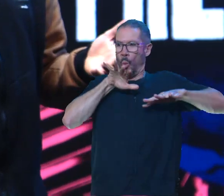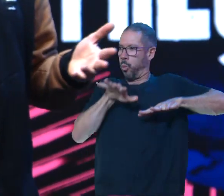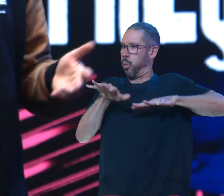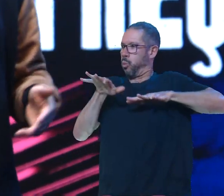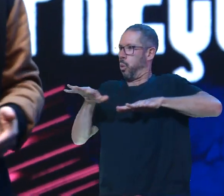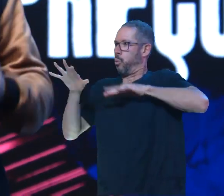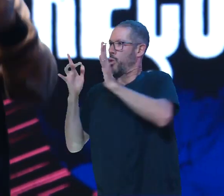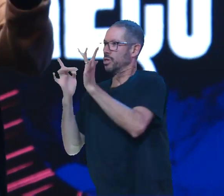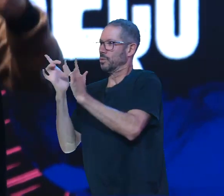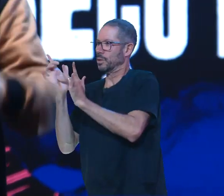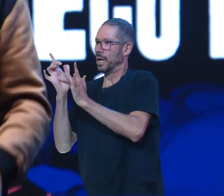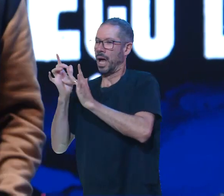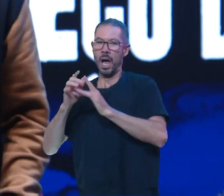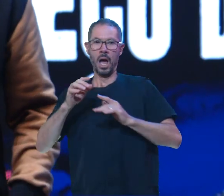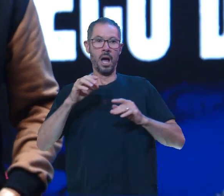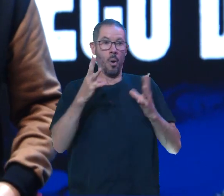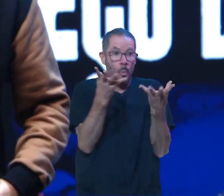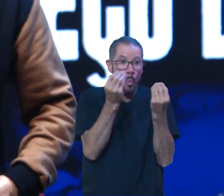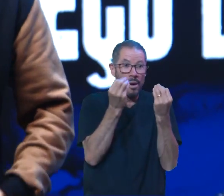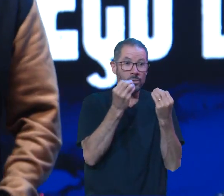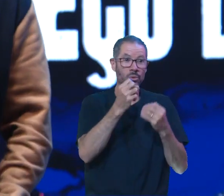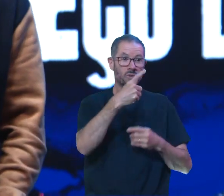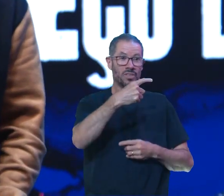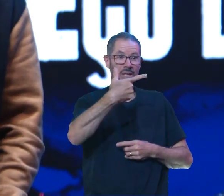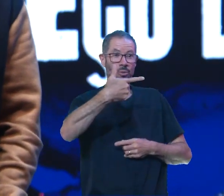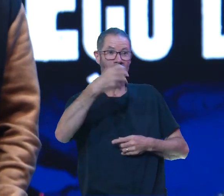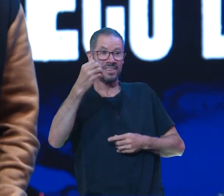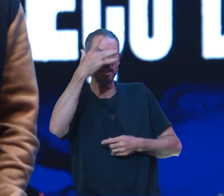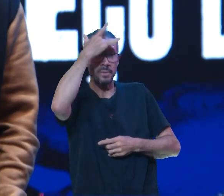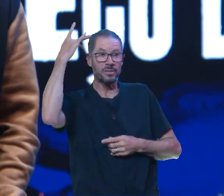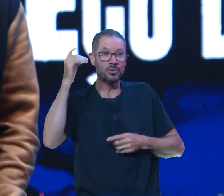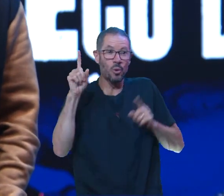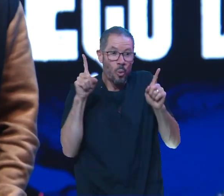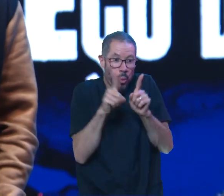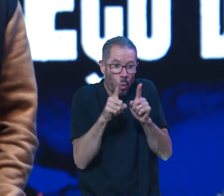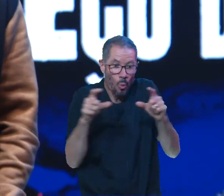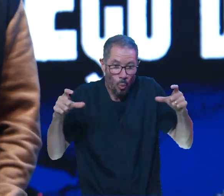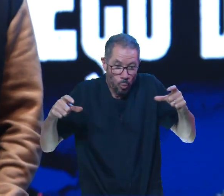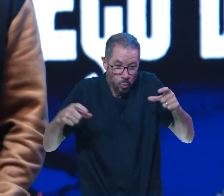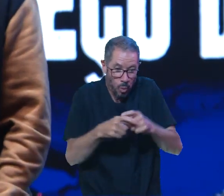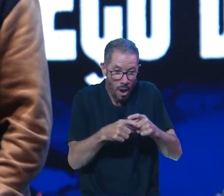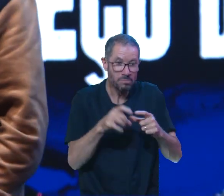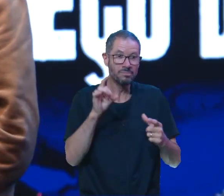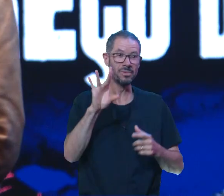hora que o cerco aperta, sobra 120. Livro de Atos, meu irmão. É ou não é verdade?